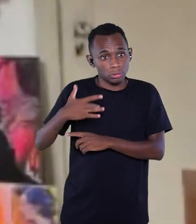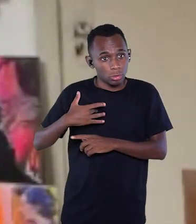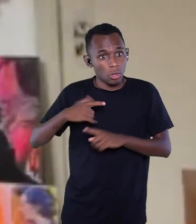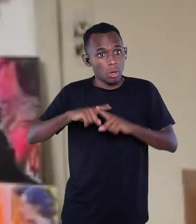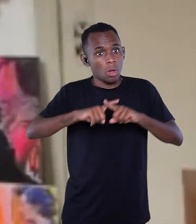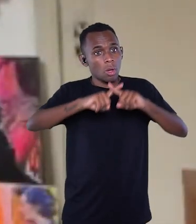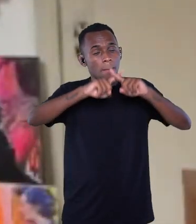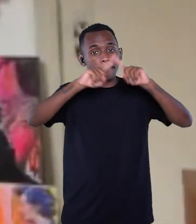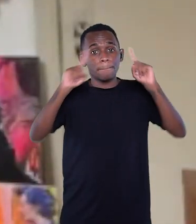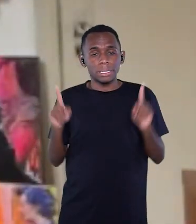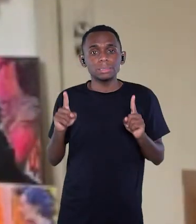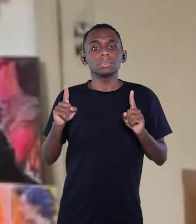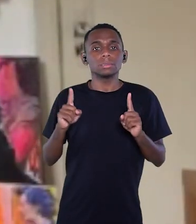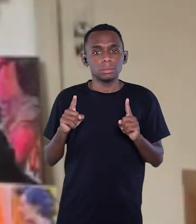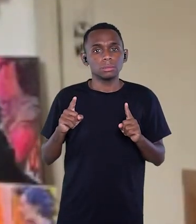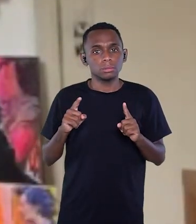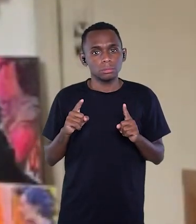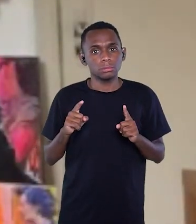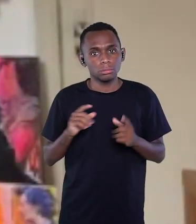mas